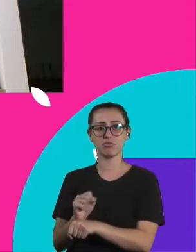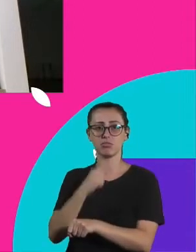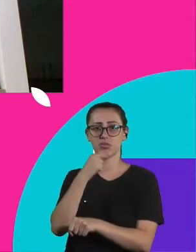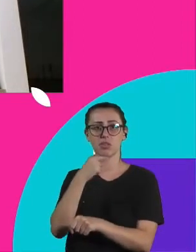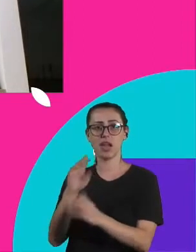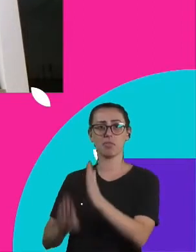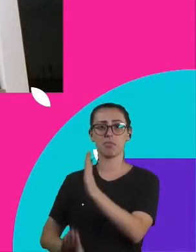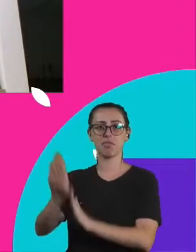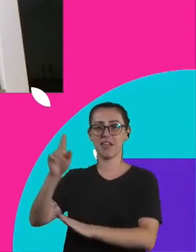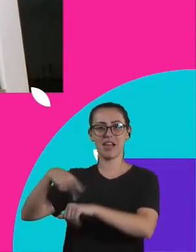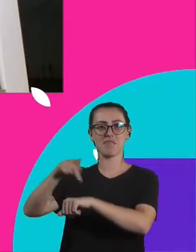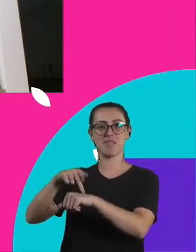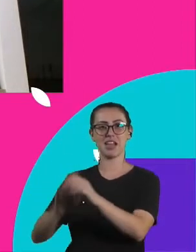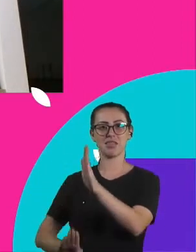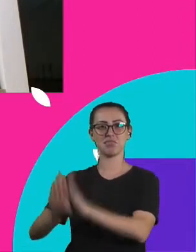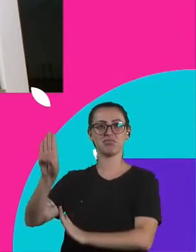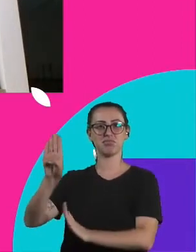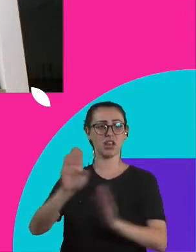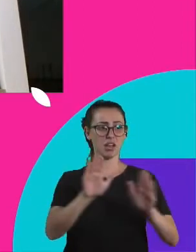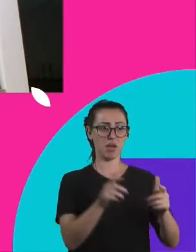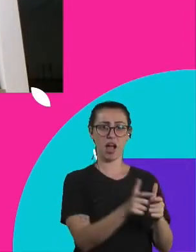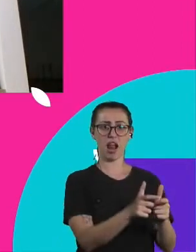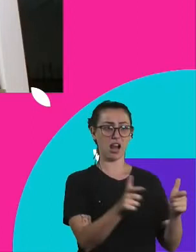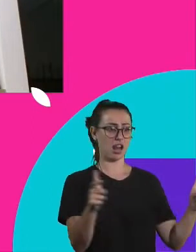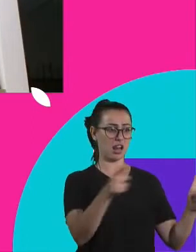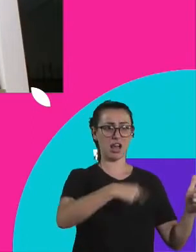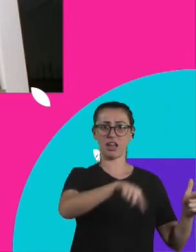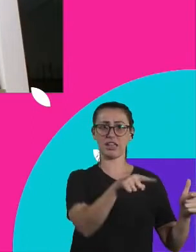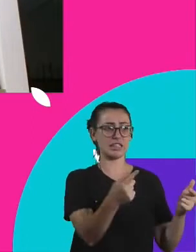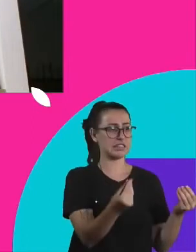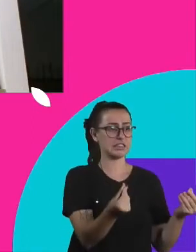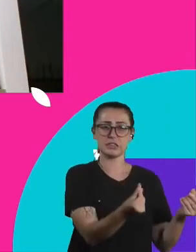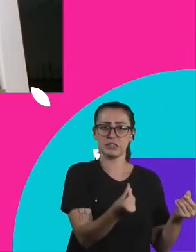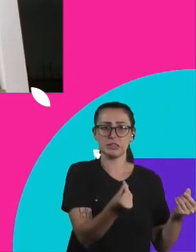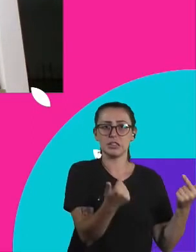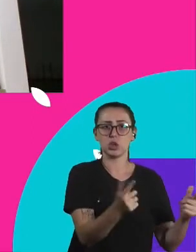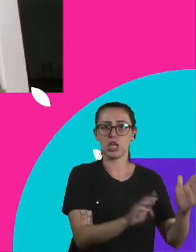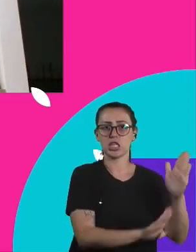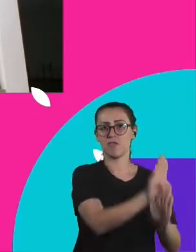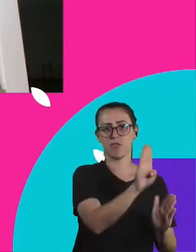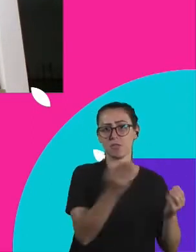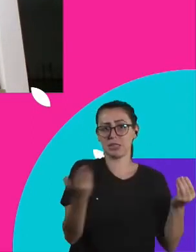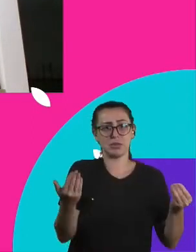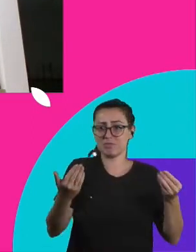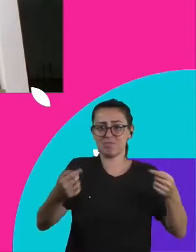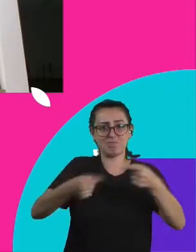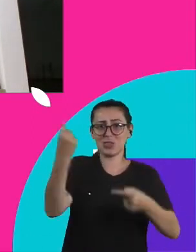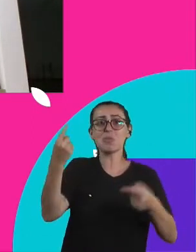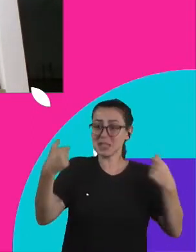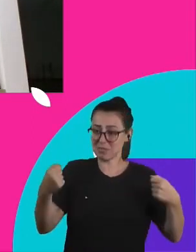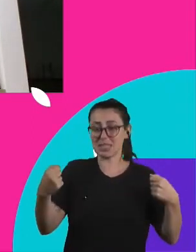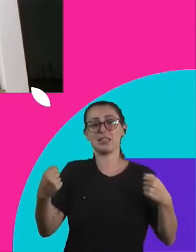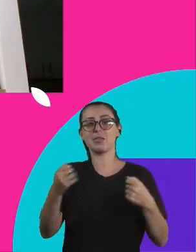país desenvolvido com meia dúzia, com a alta pirâmide, com a parte alta da pirâmide, tendo acesso à alimentação, tendo